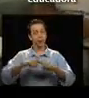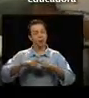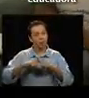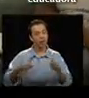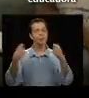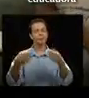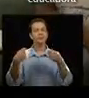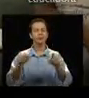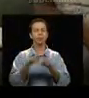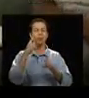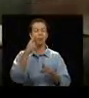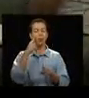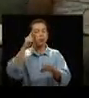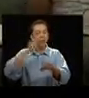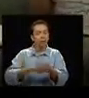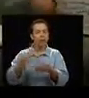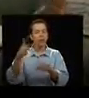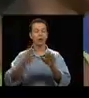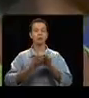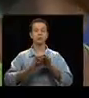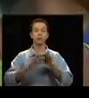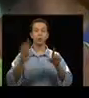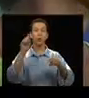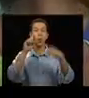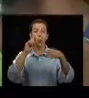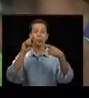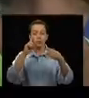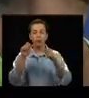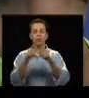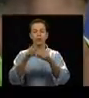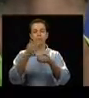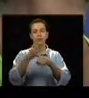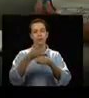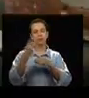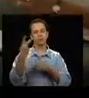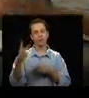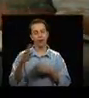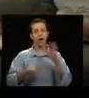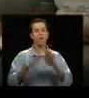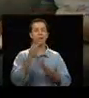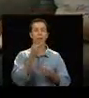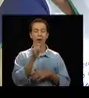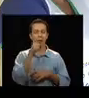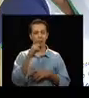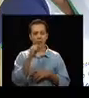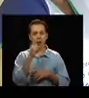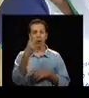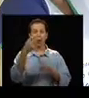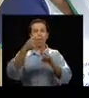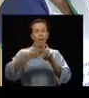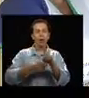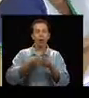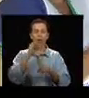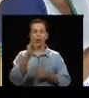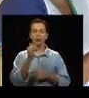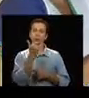senhora na lavoura, sim, mas ela tem que ter, assim, um tempo disponível todo dia para fazer a atividade dela. Tem pais que dizem